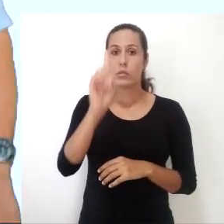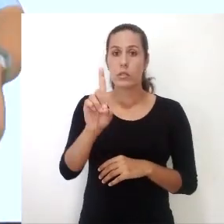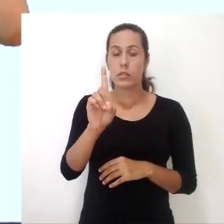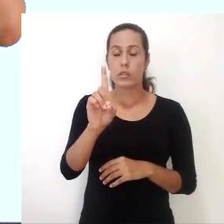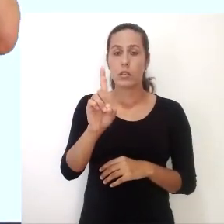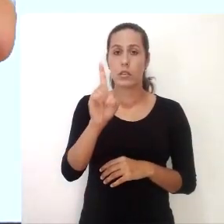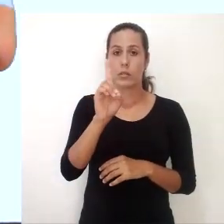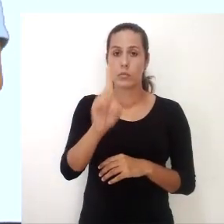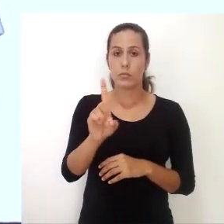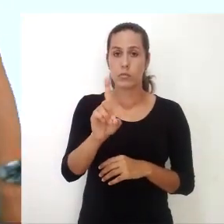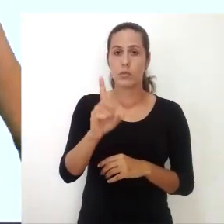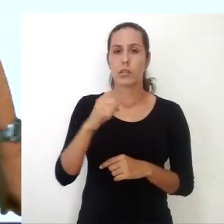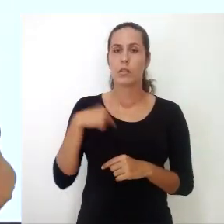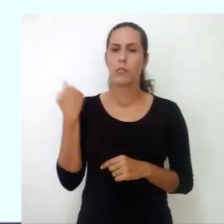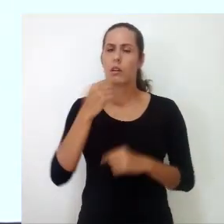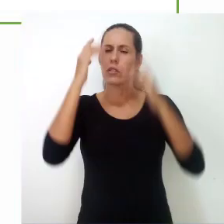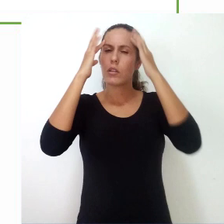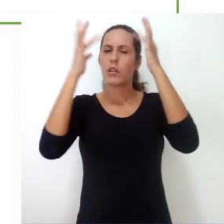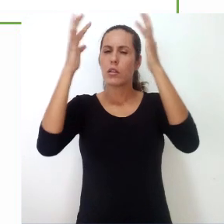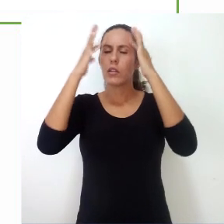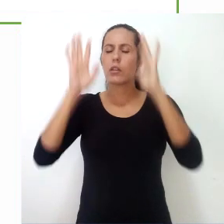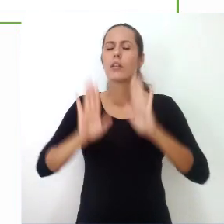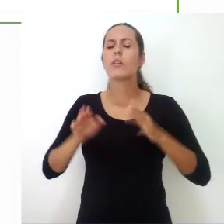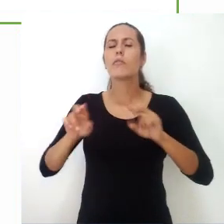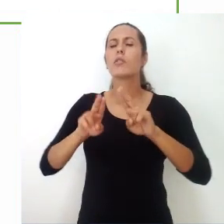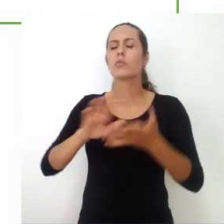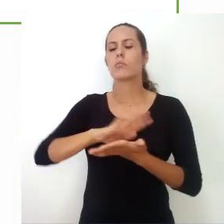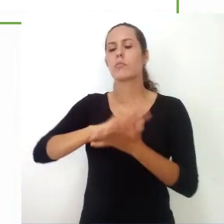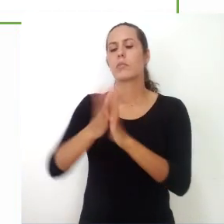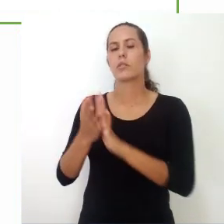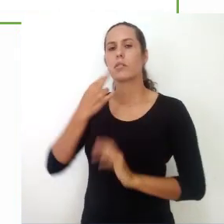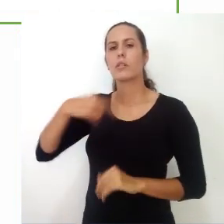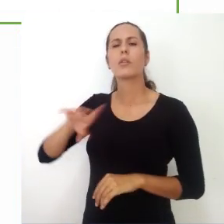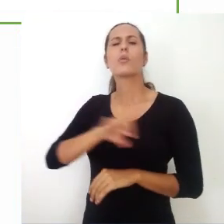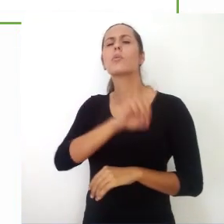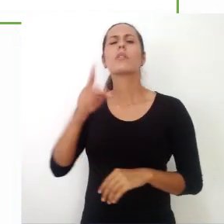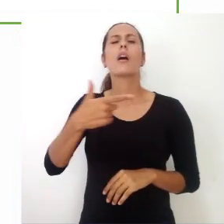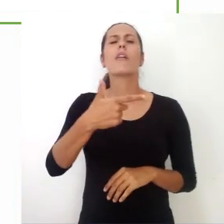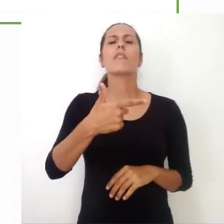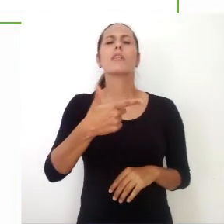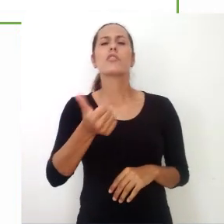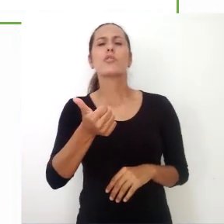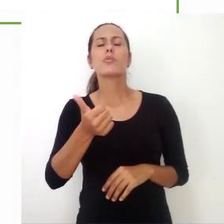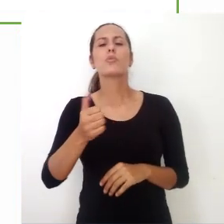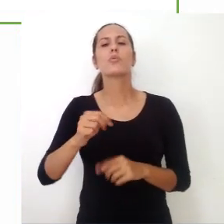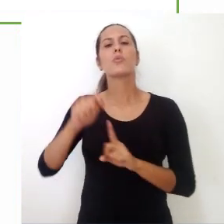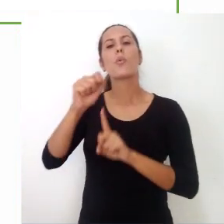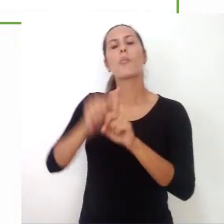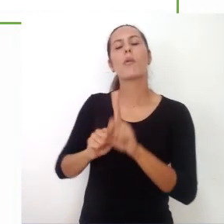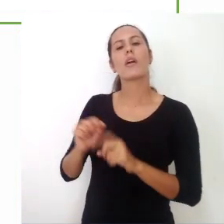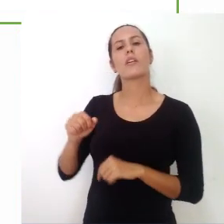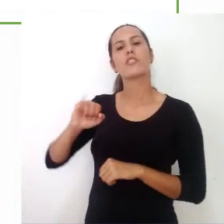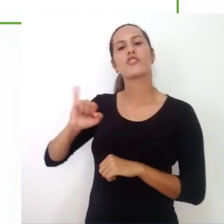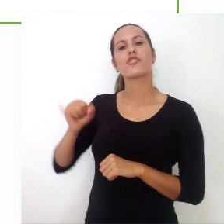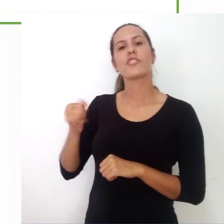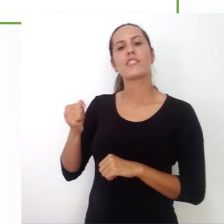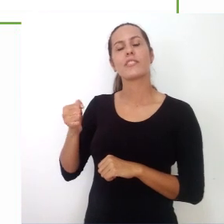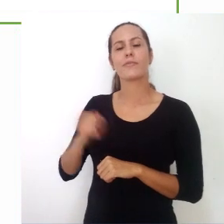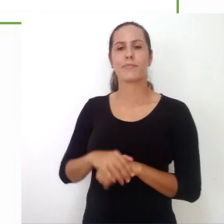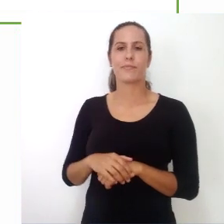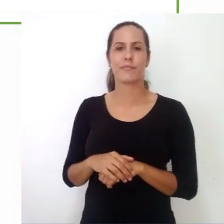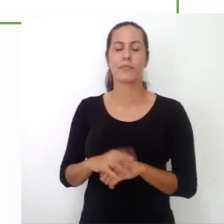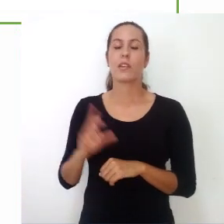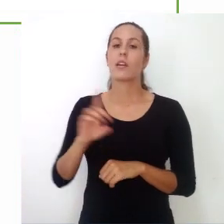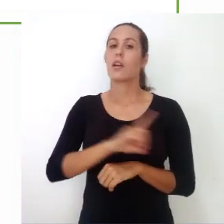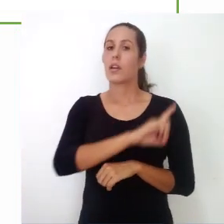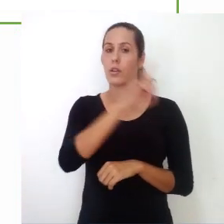para refletirmos contra a intolerância religiosa. Qual é o dia? 21 de janeiro. O dia 21 de janeiro é um